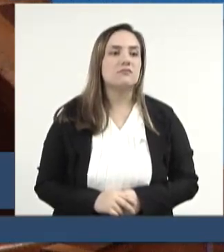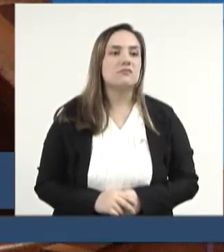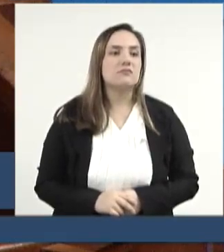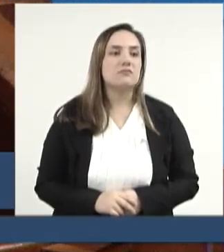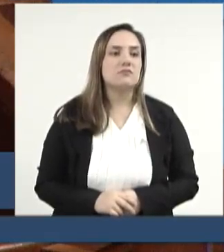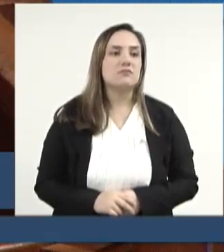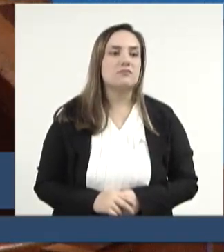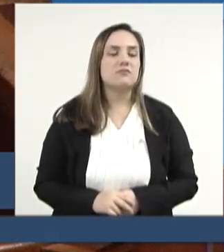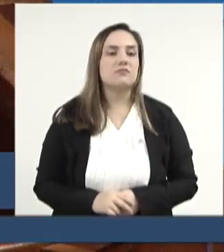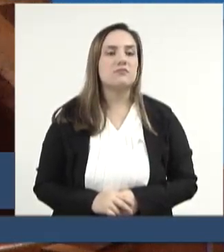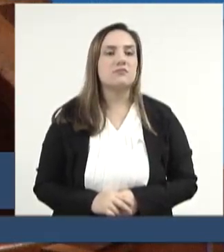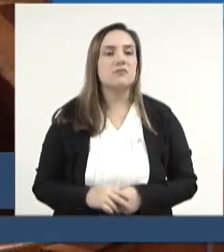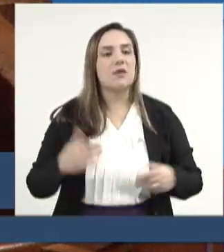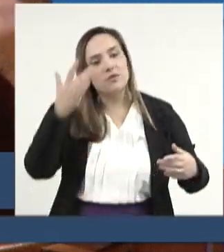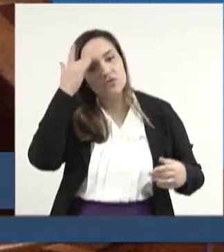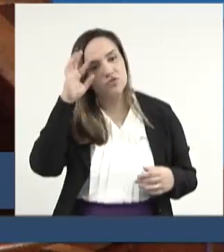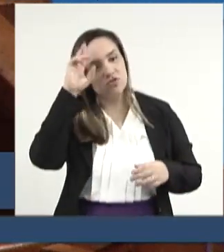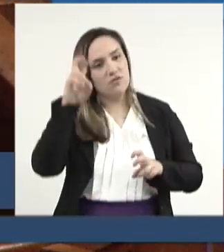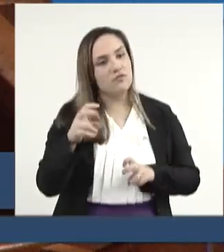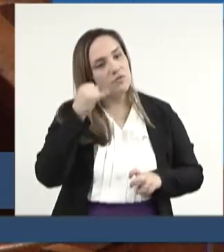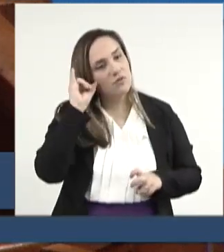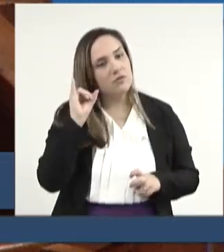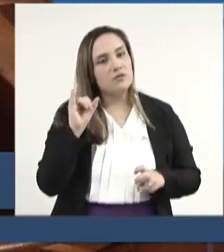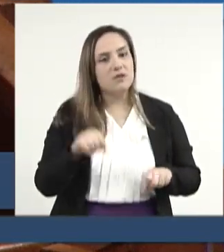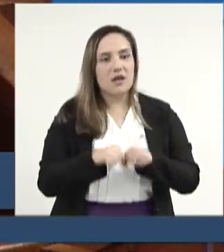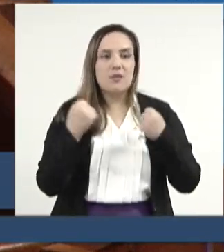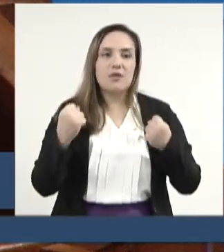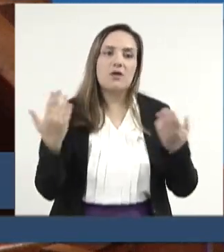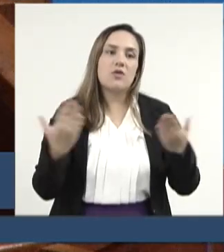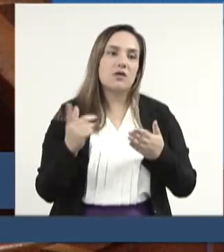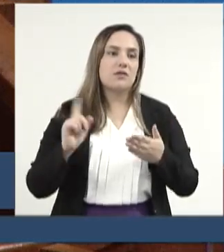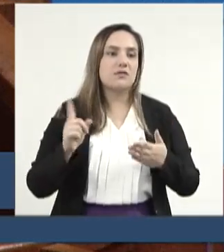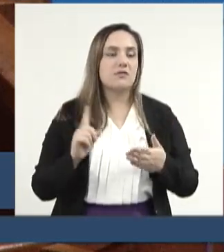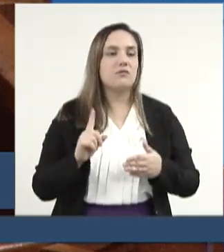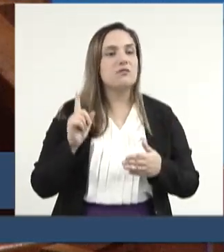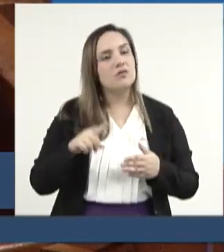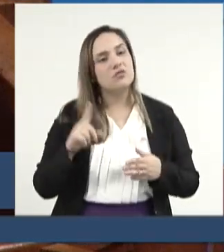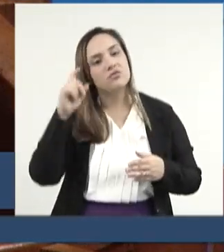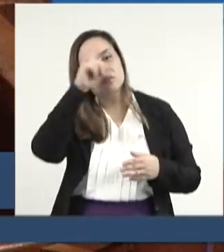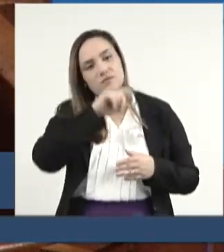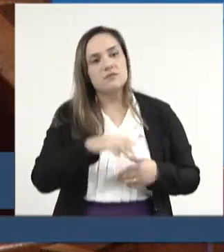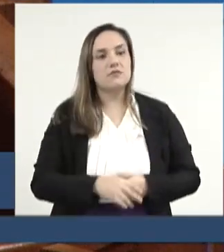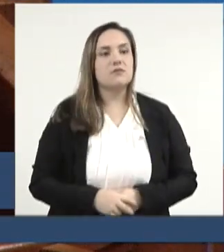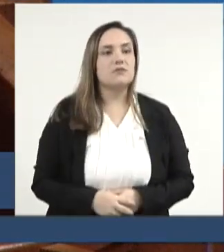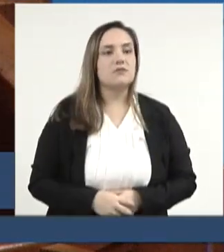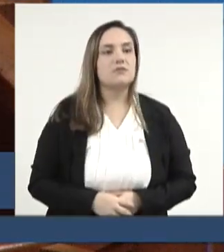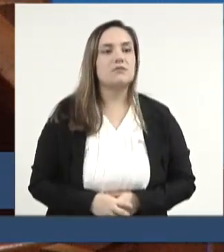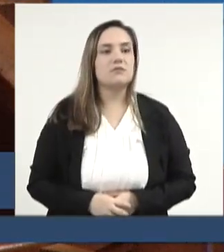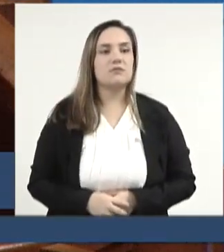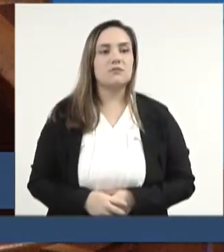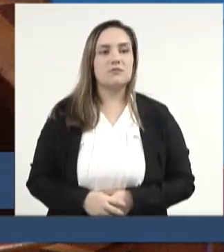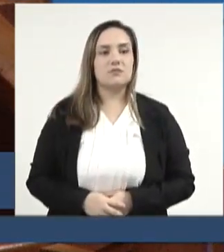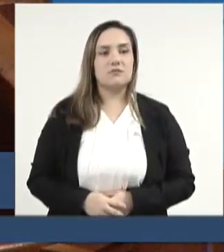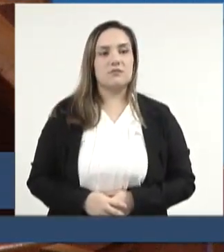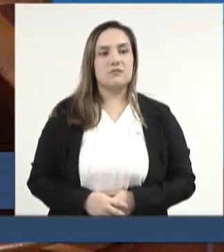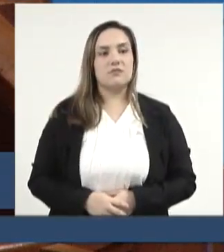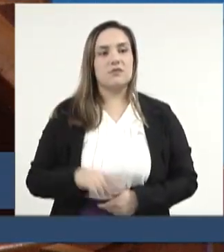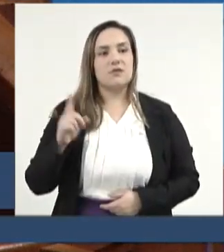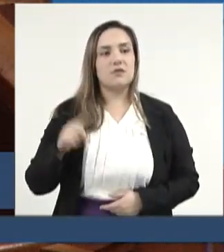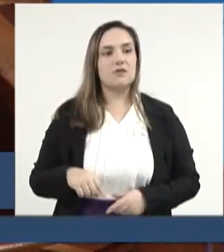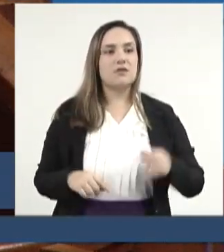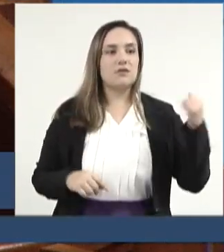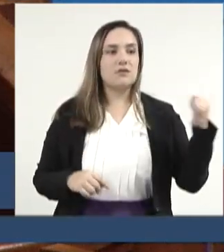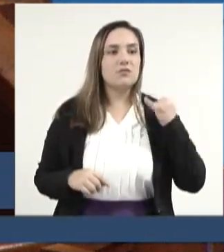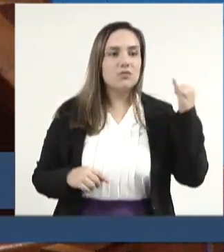quebre agora, que a situação realmente é extremamente delicada. E é importante salientar aqui uma